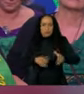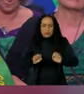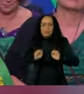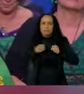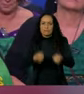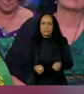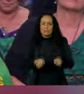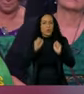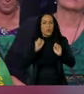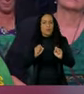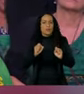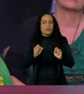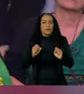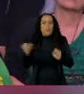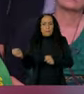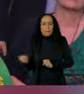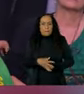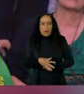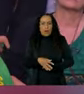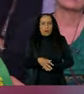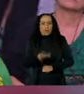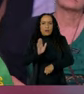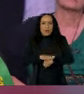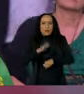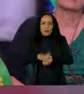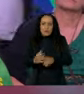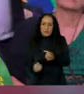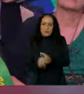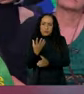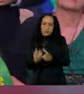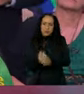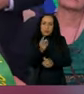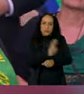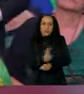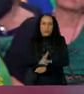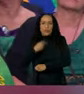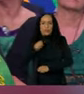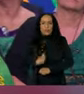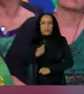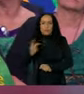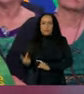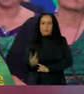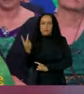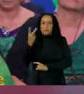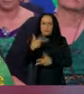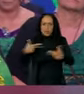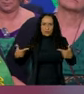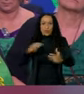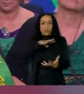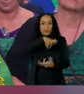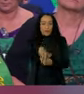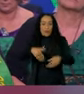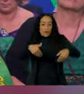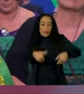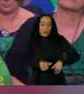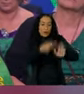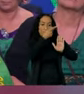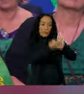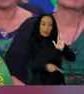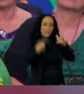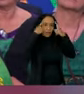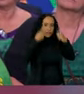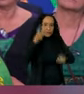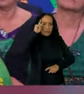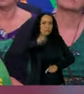pelo estabelecimento de novas formas de produção e reprodução da vida e da riqueza no mundo. A fome é um projeto de violência